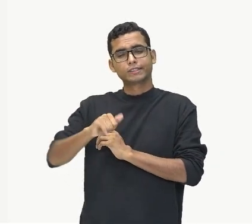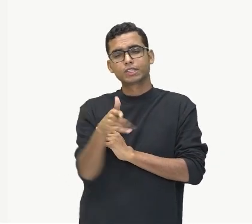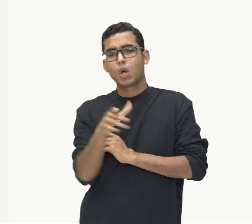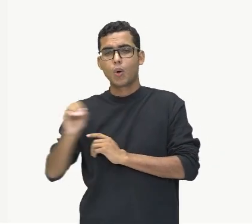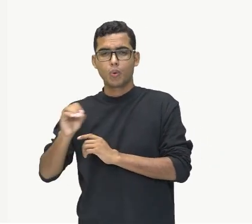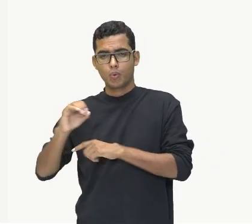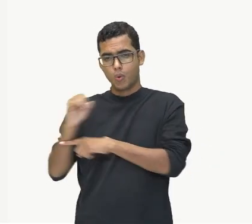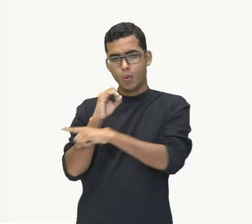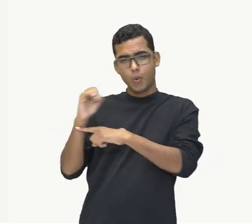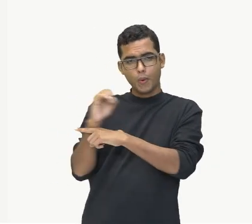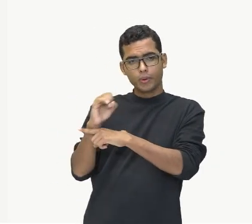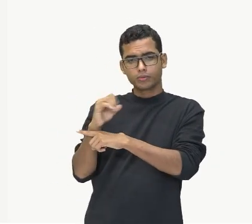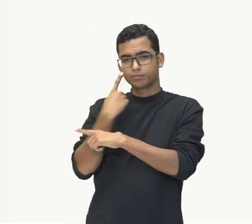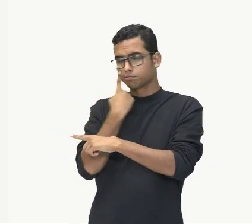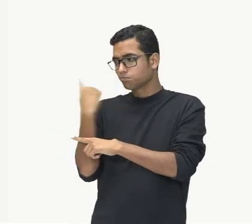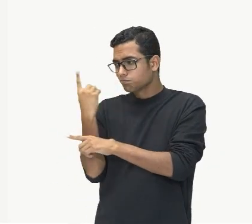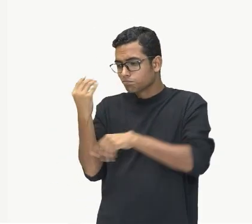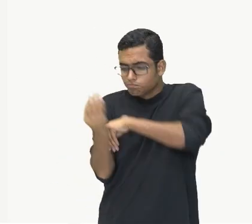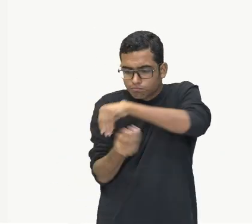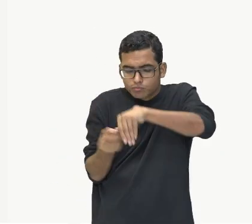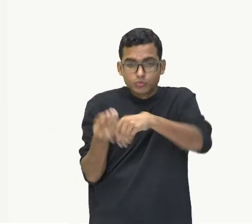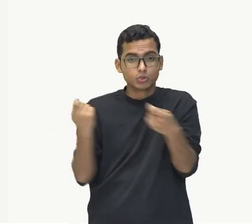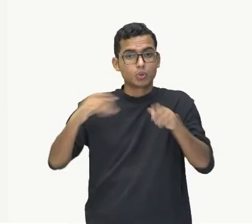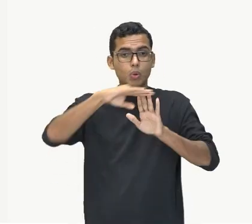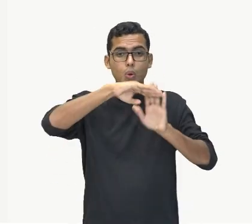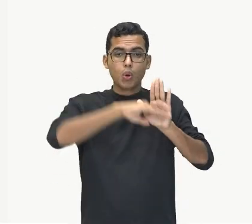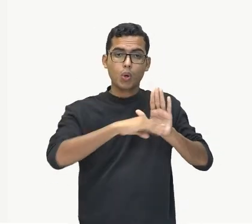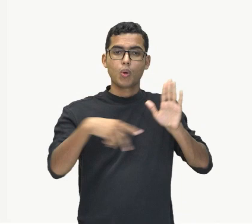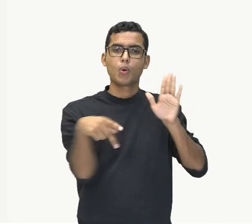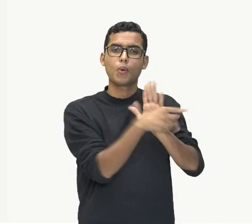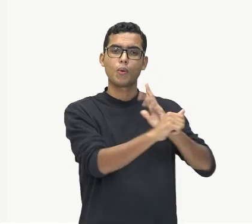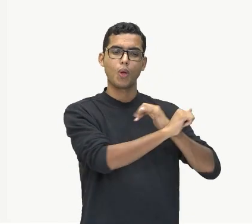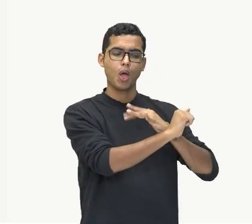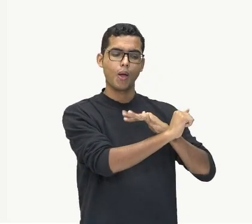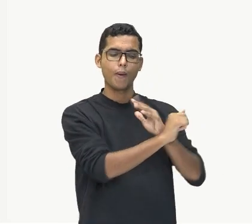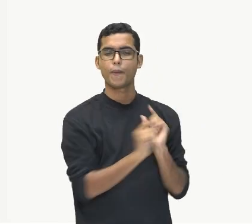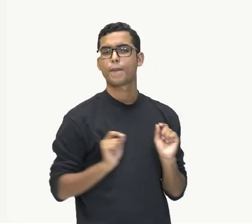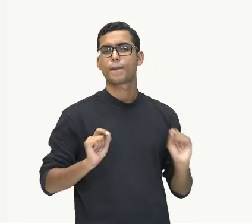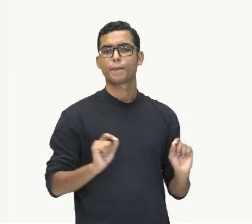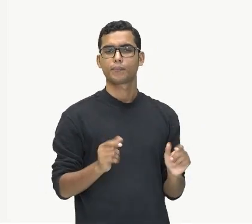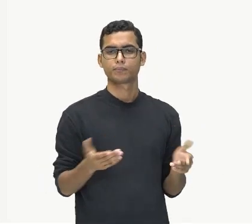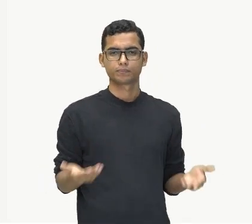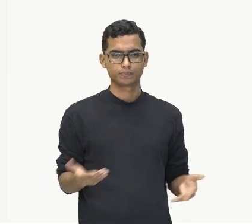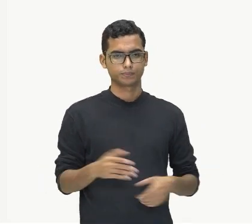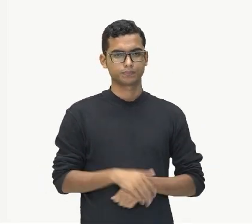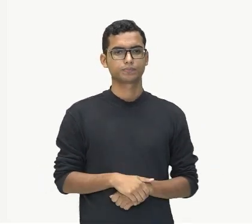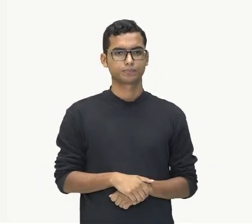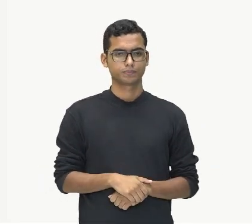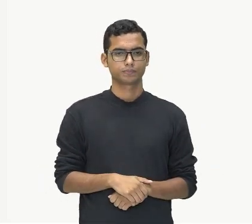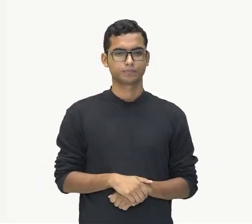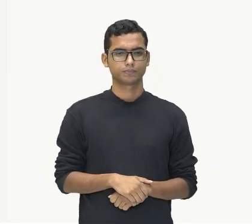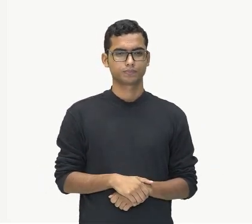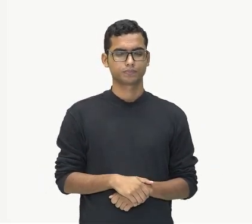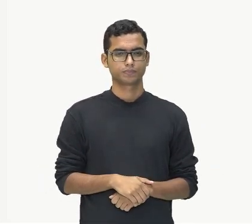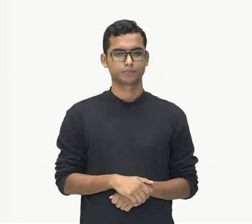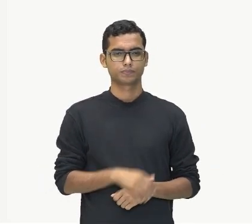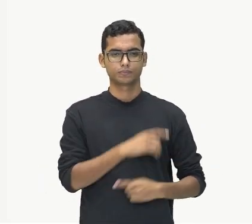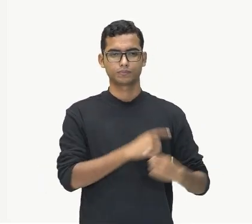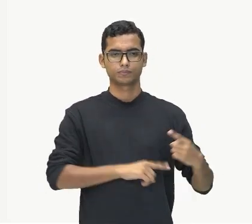eu posso classificar o ácido como hidrácidos